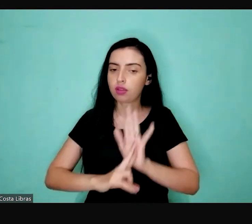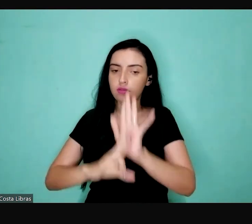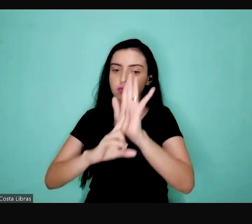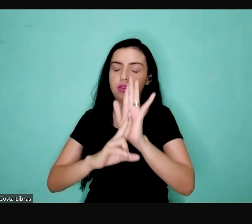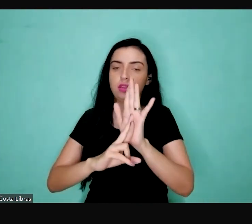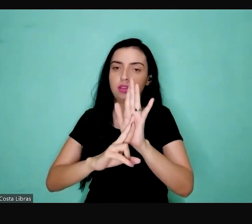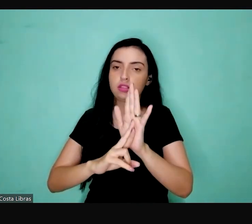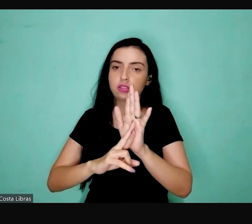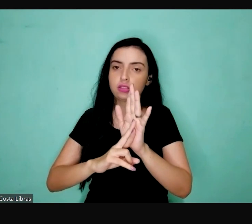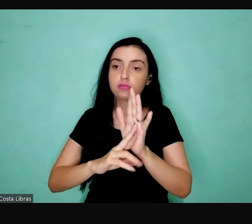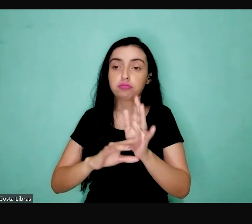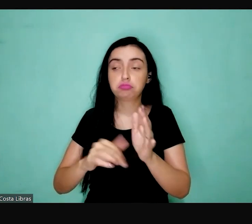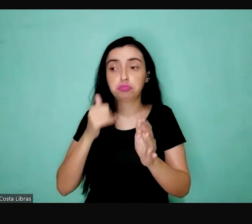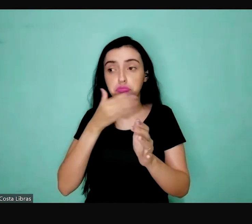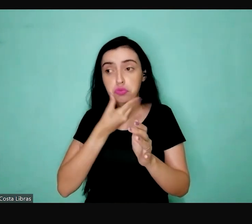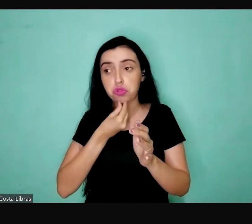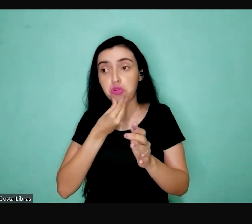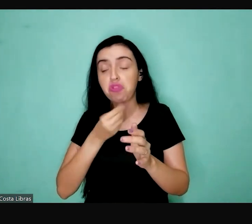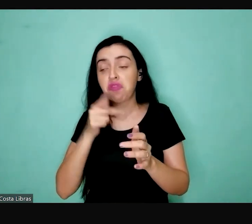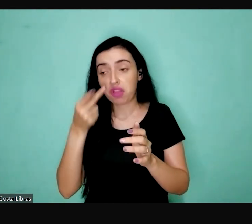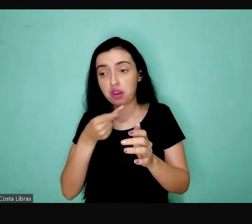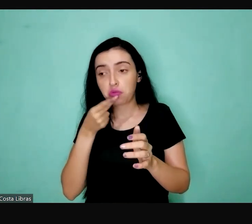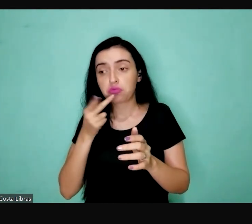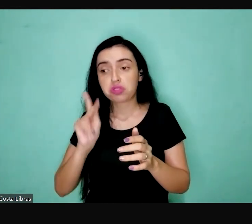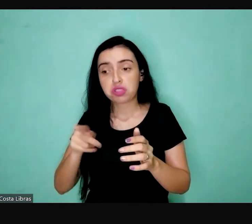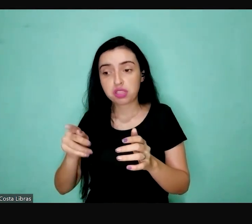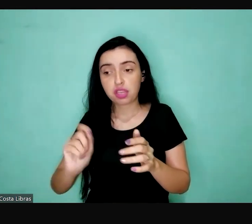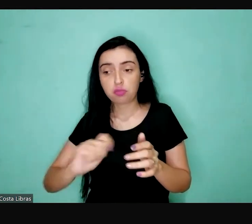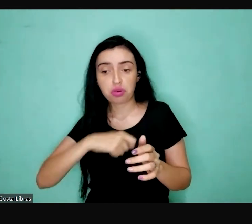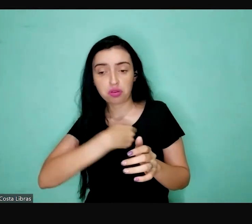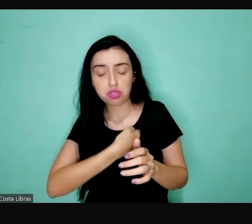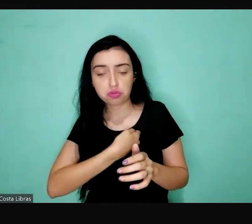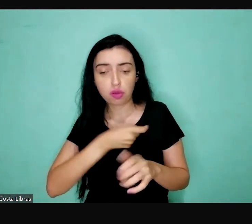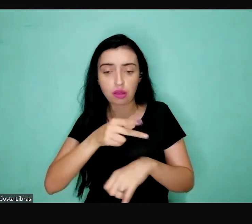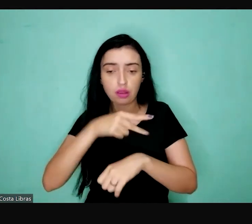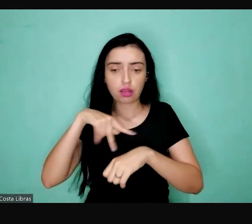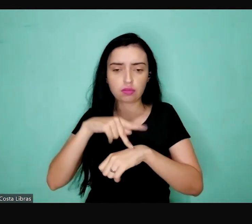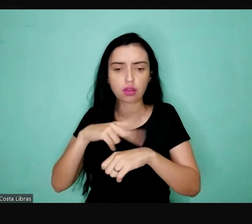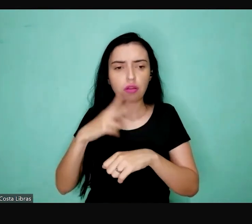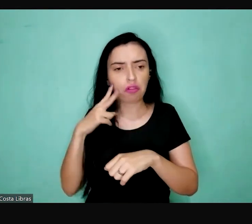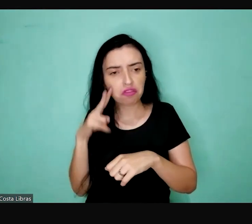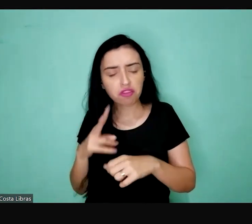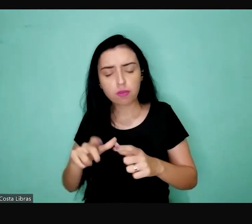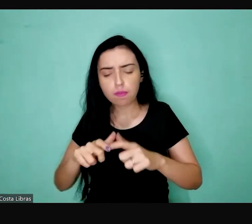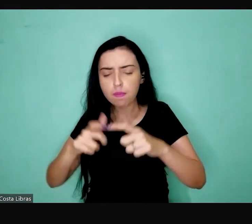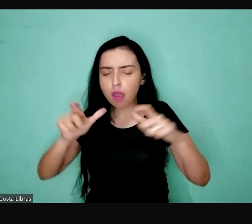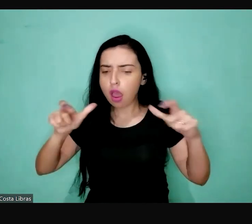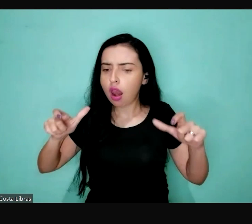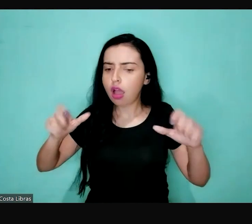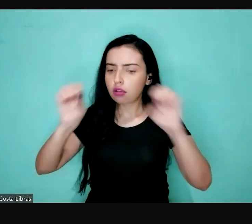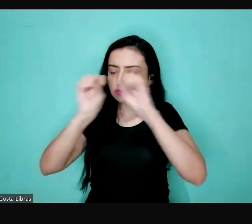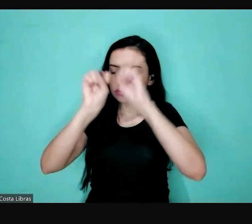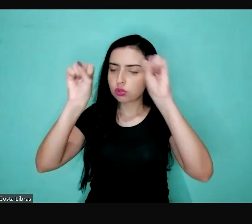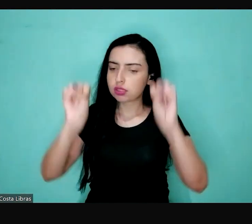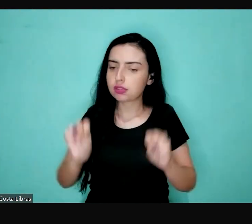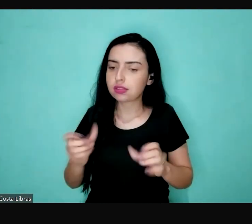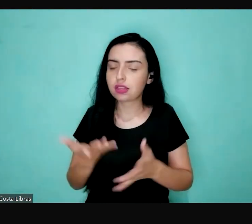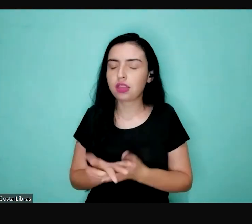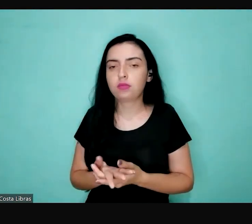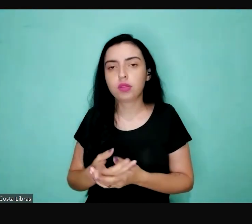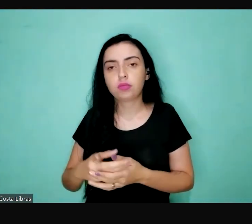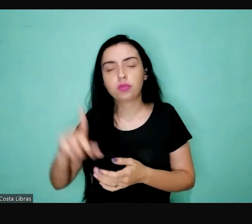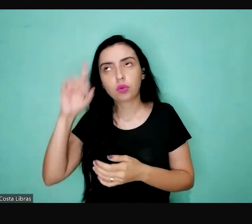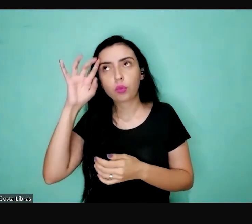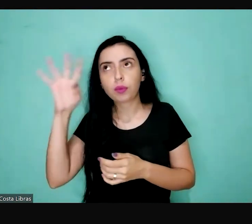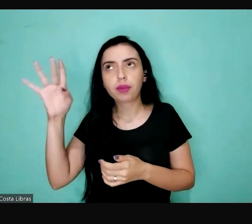eu, assim, por todas as vezes que estive na Espanha, eu vi que é muito maior o sistema de precedentes do que eu imaginava, por